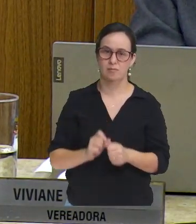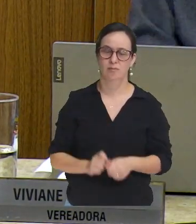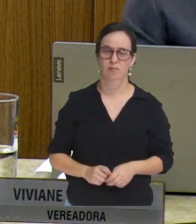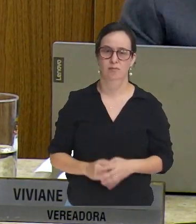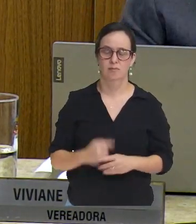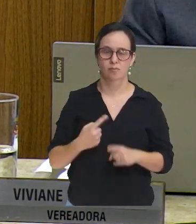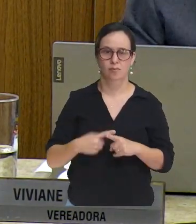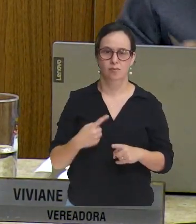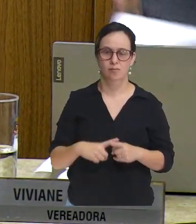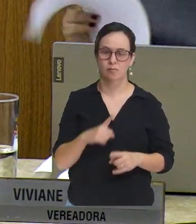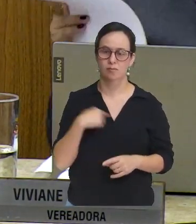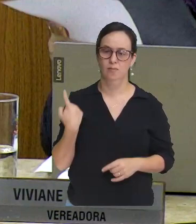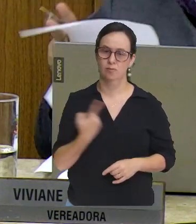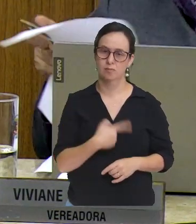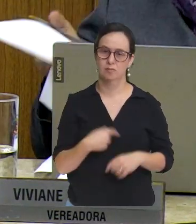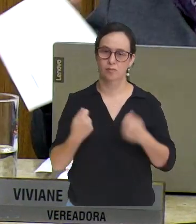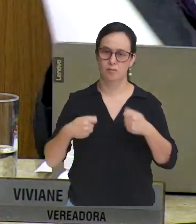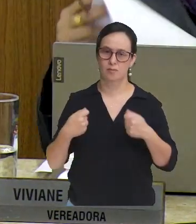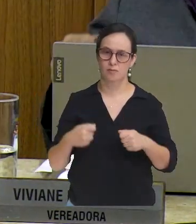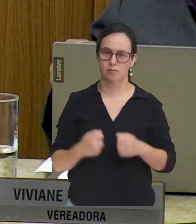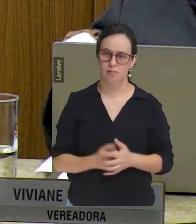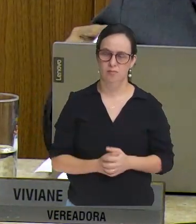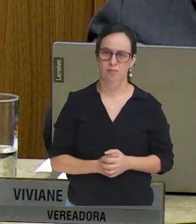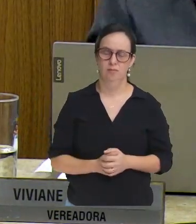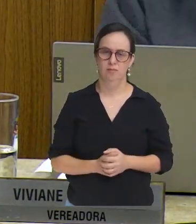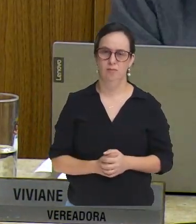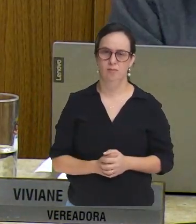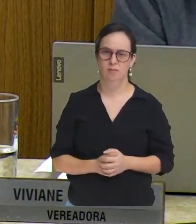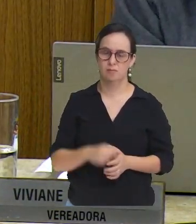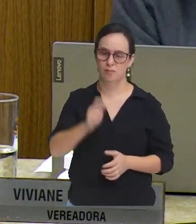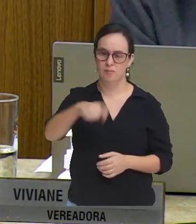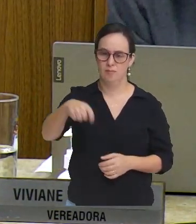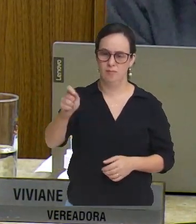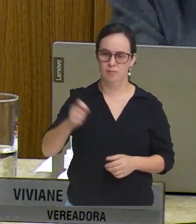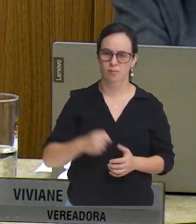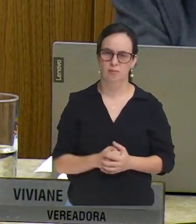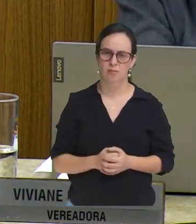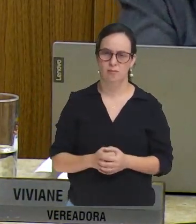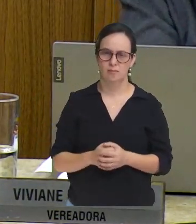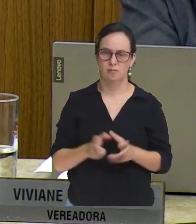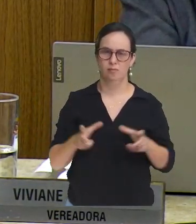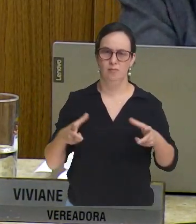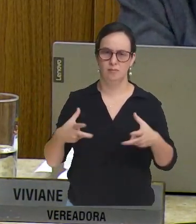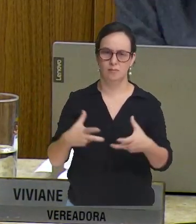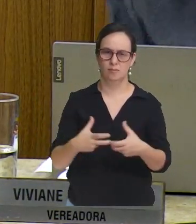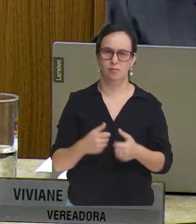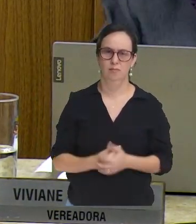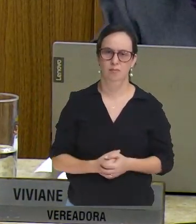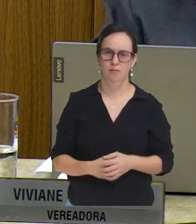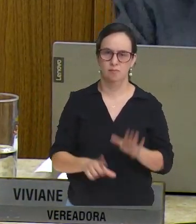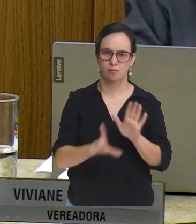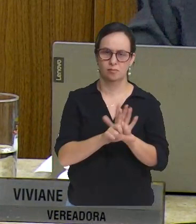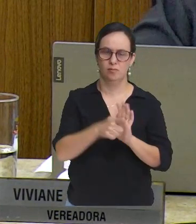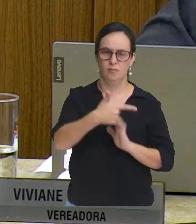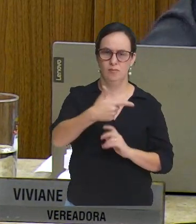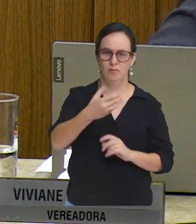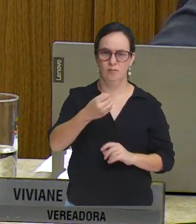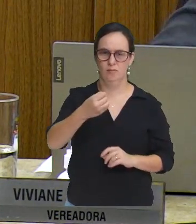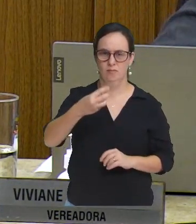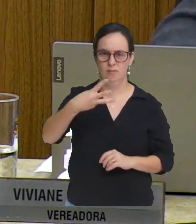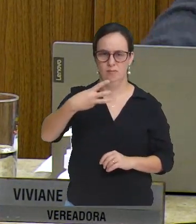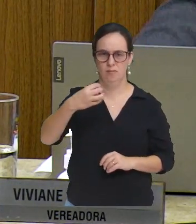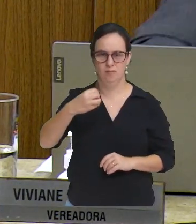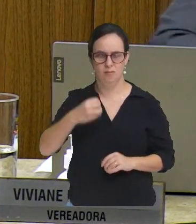está aprovando aqui na Câmara. Fui autor da lei da Agenda 2030, que fala exatamente sobre isso, autor da lei